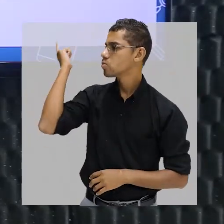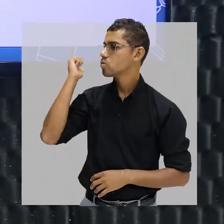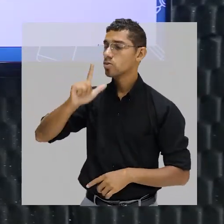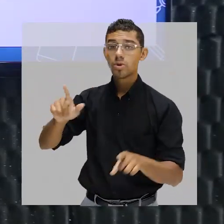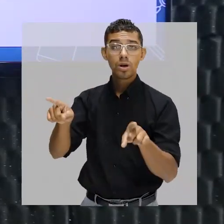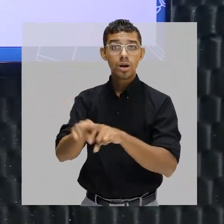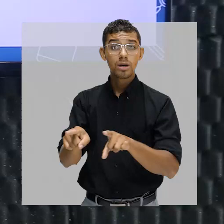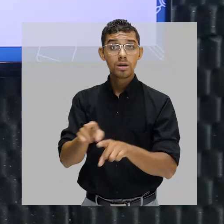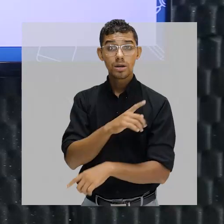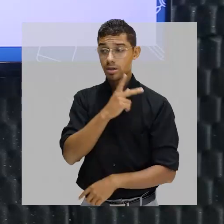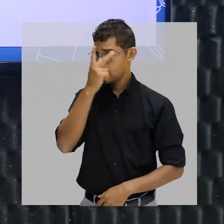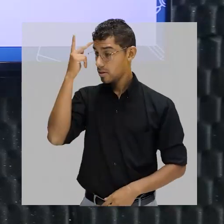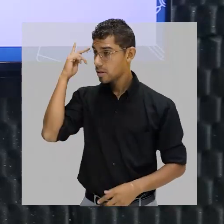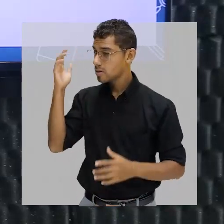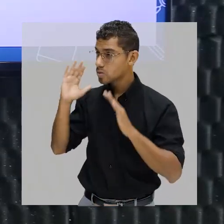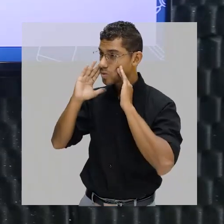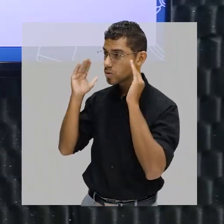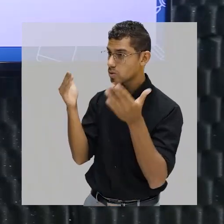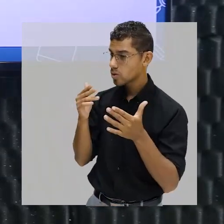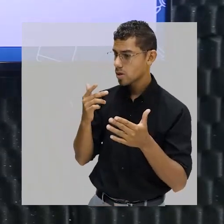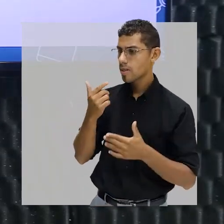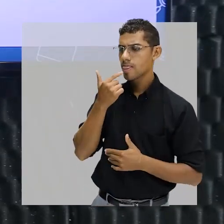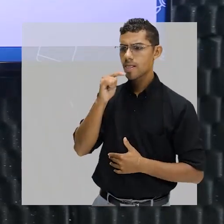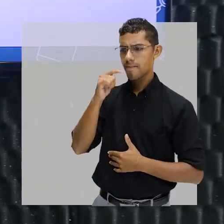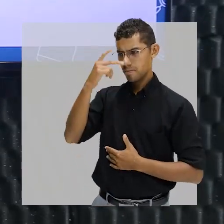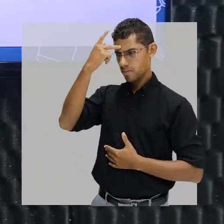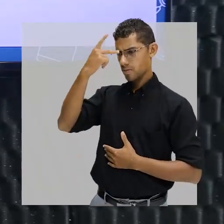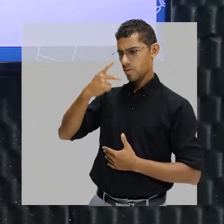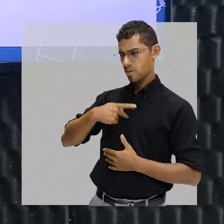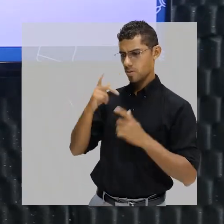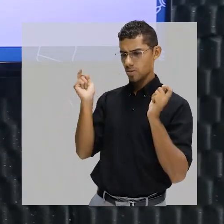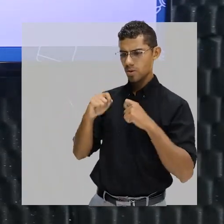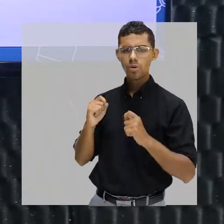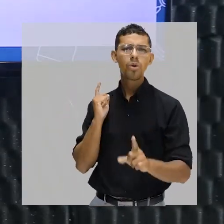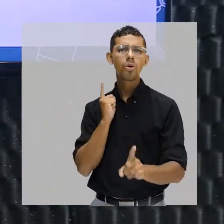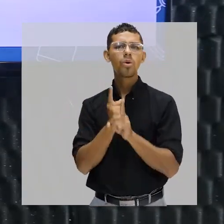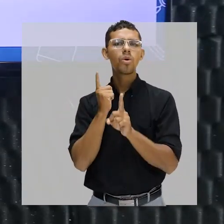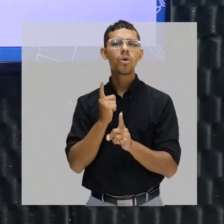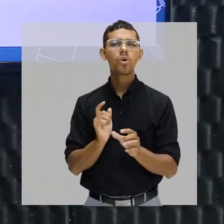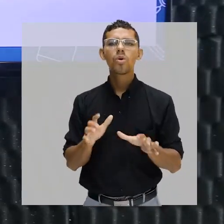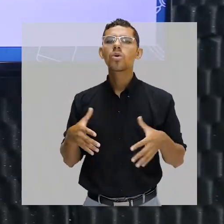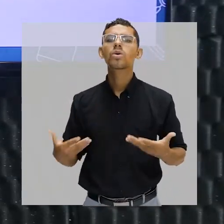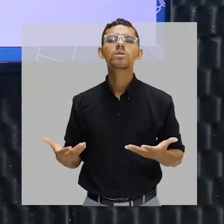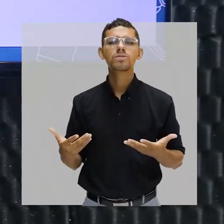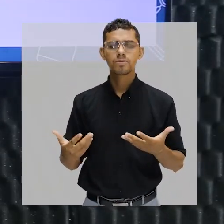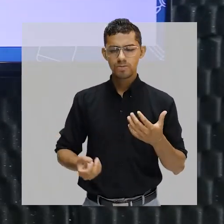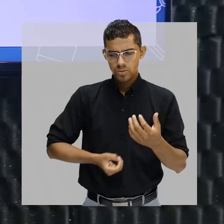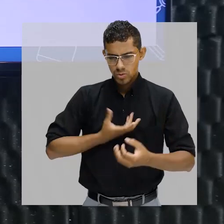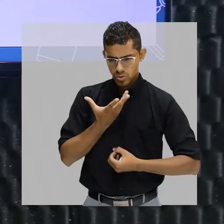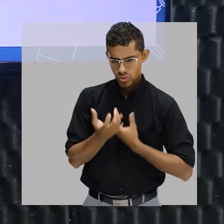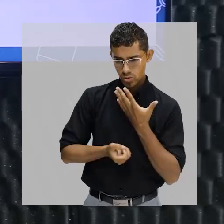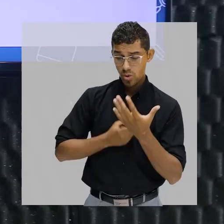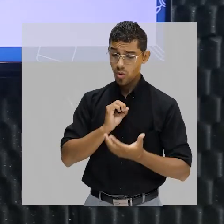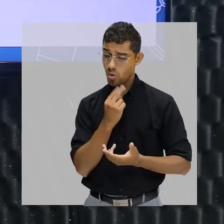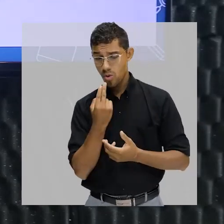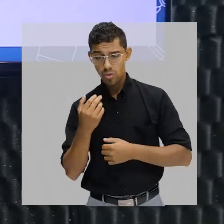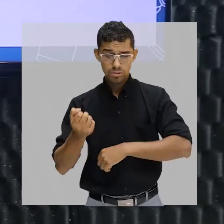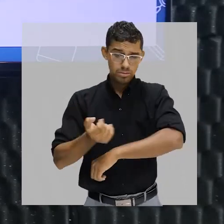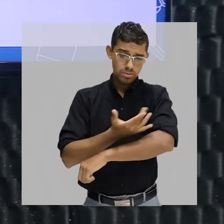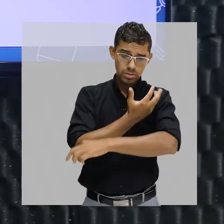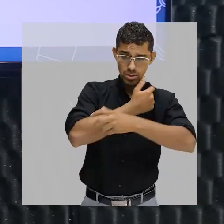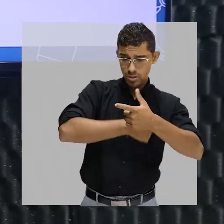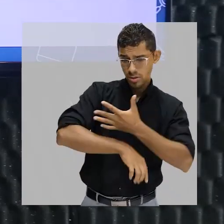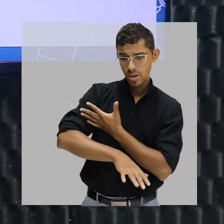centra na linguagem em si mesmo. Tá certo? Onde eu vou encontrar a função expressiva ou emotiva?